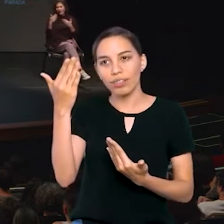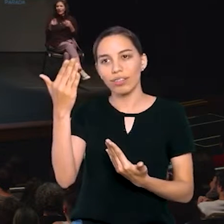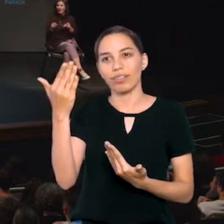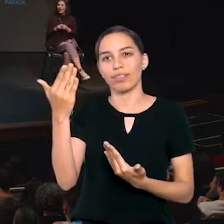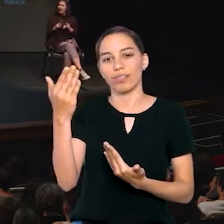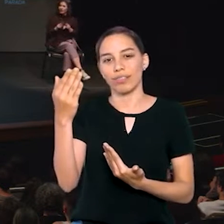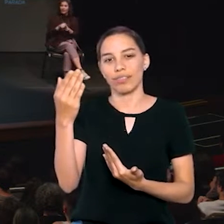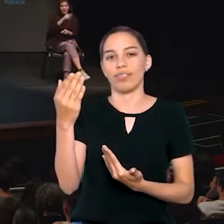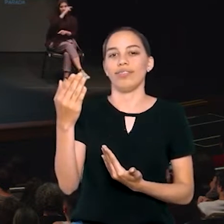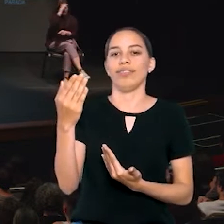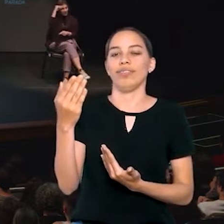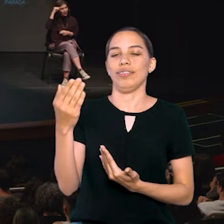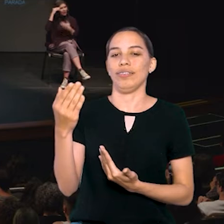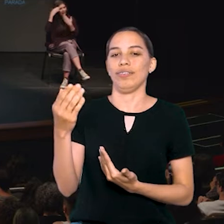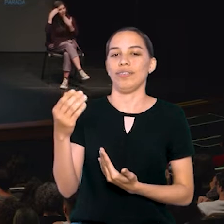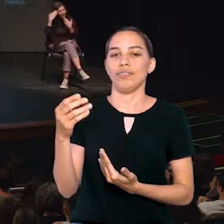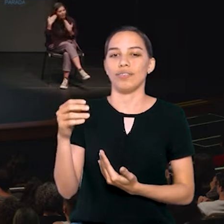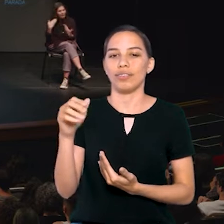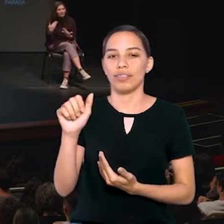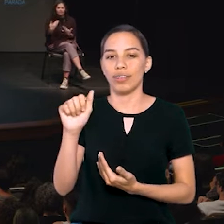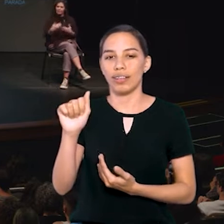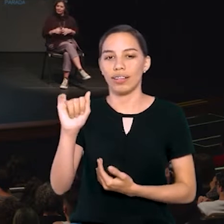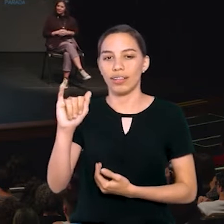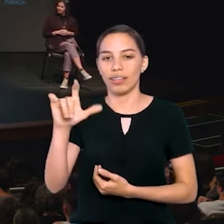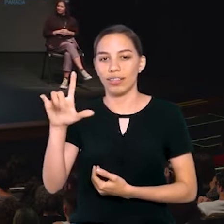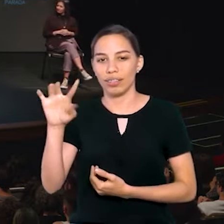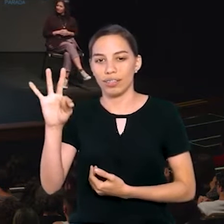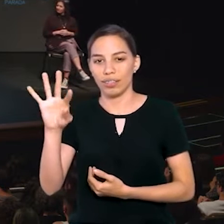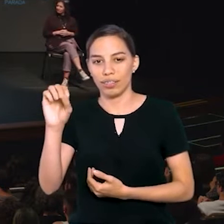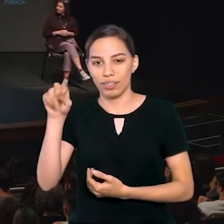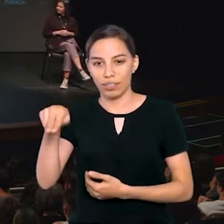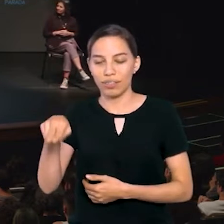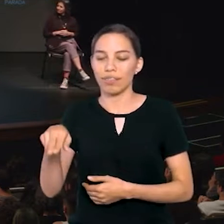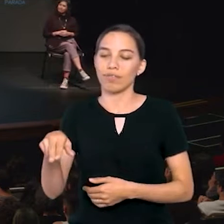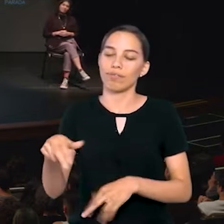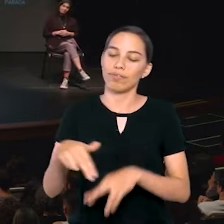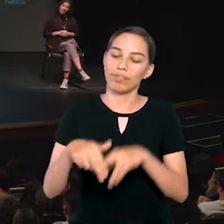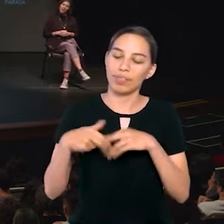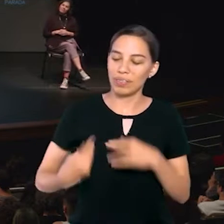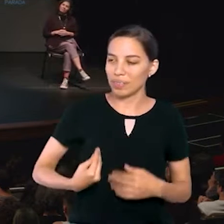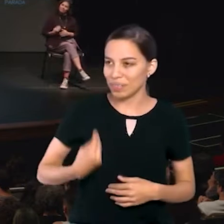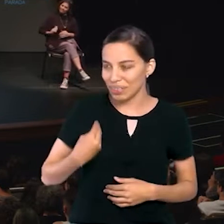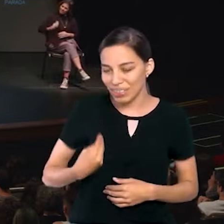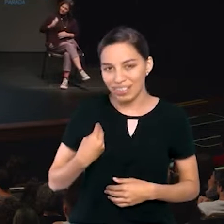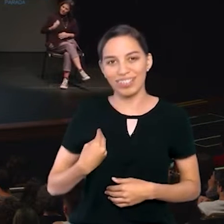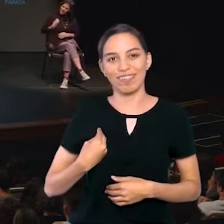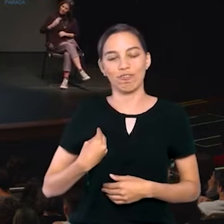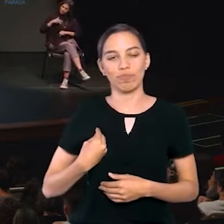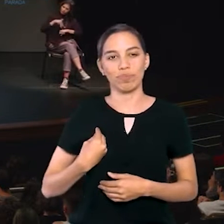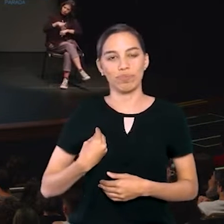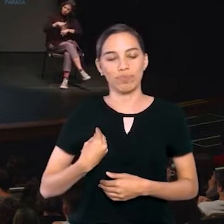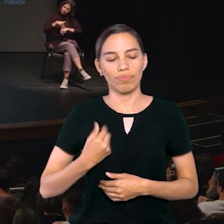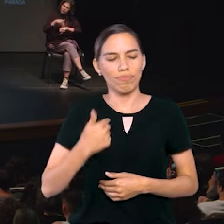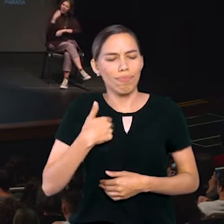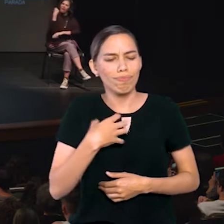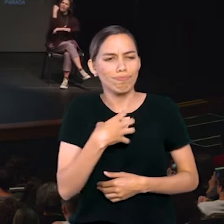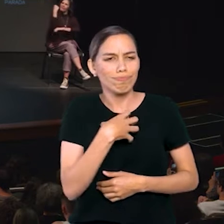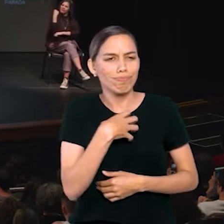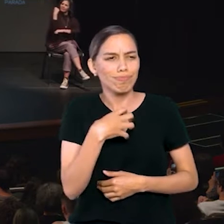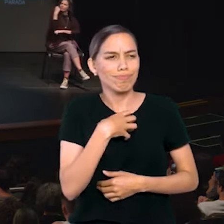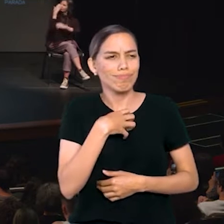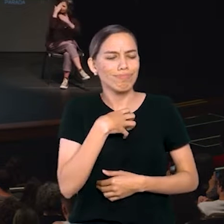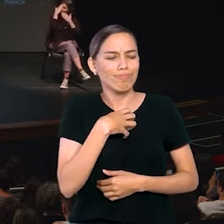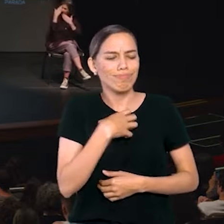Ailton Krenak, pela existência, pela resistência. Eu fico